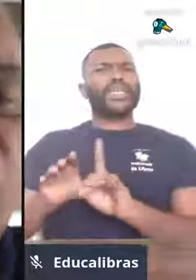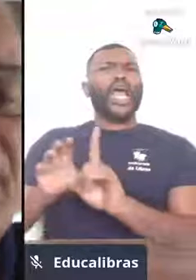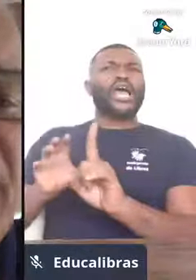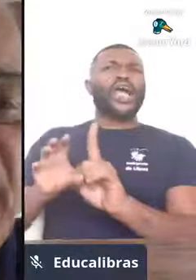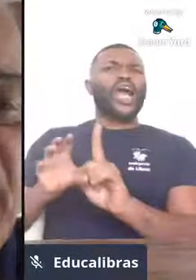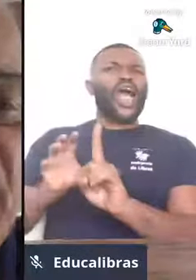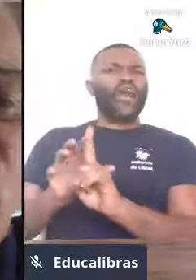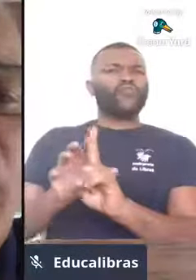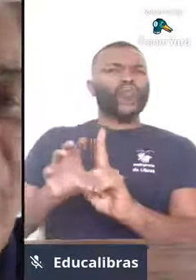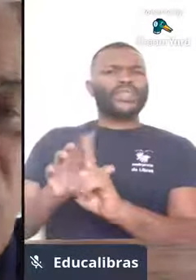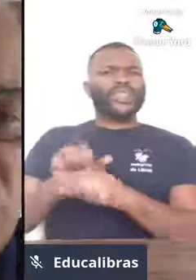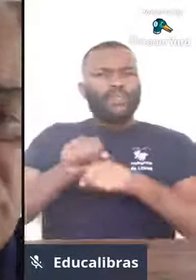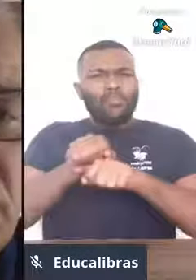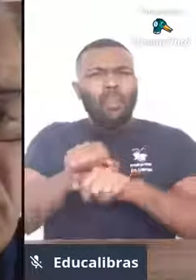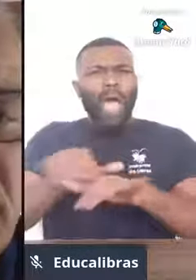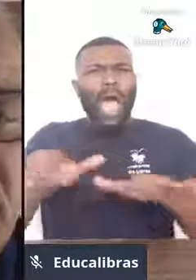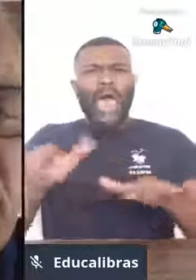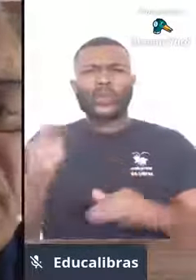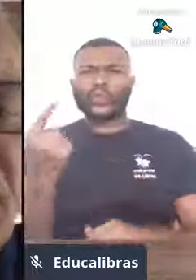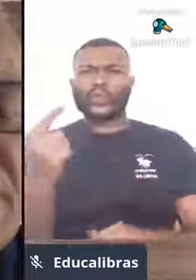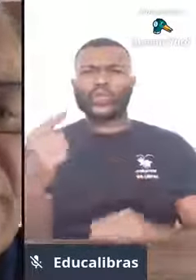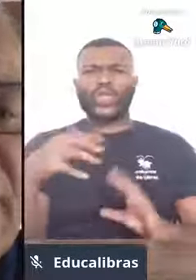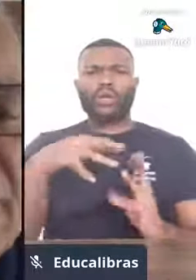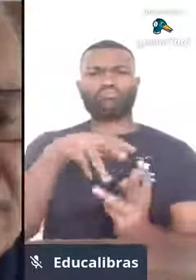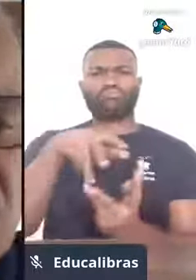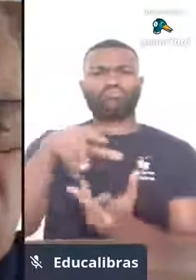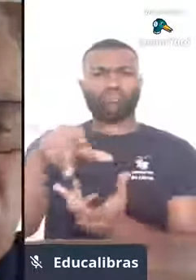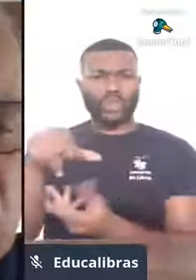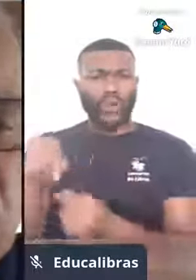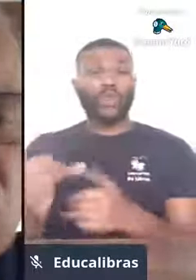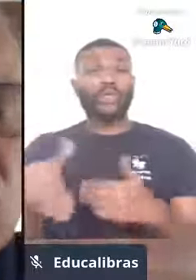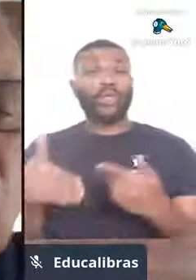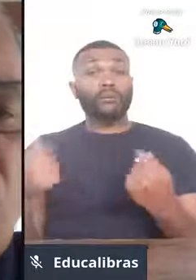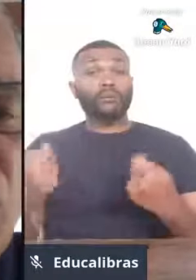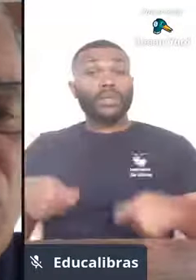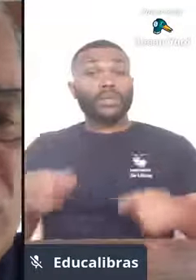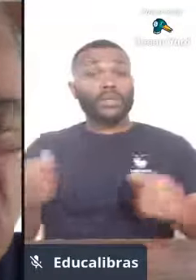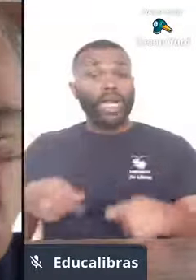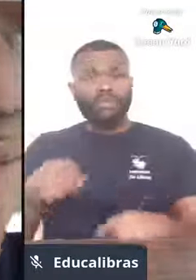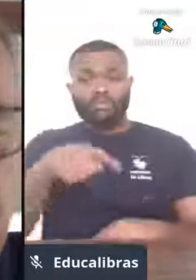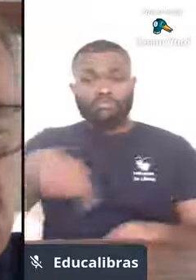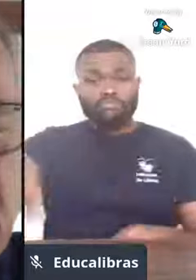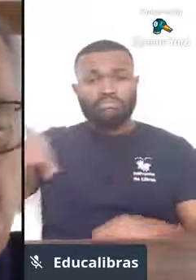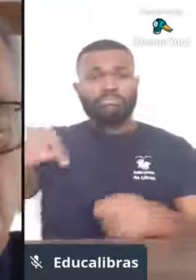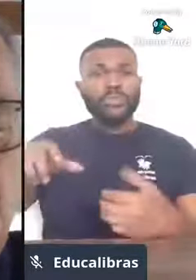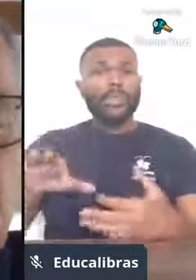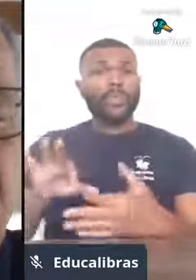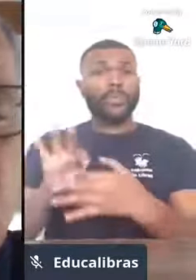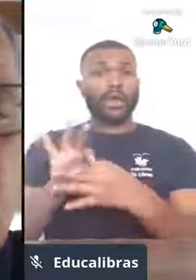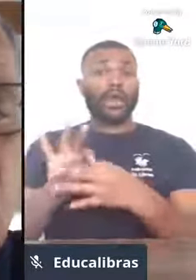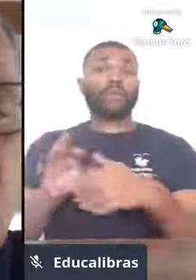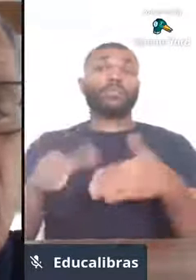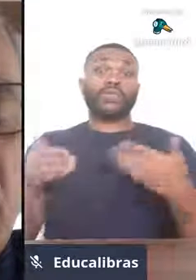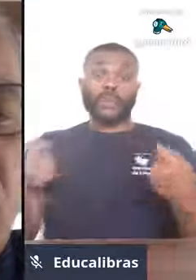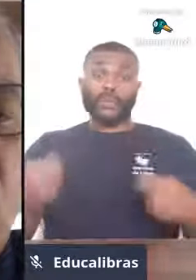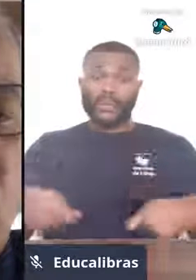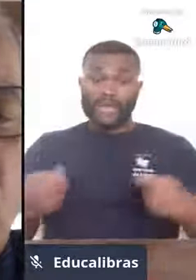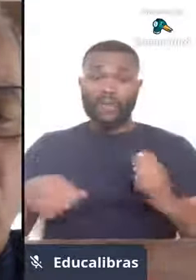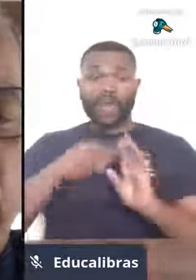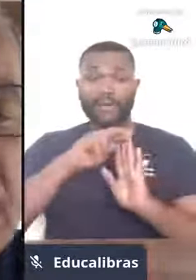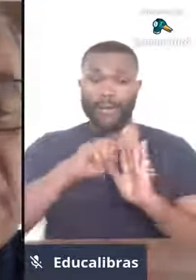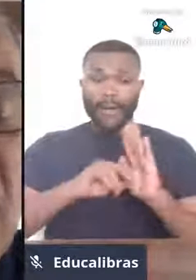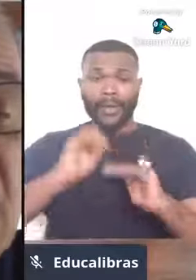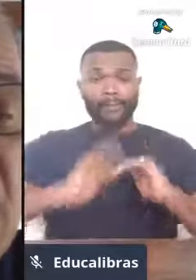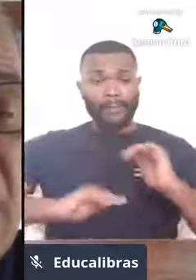efeito global. Precisava fazer a ligação disso, só com políticas públicas. Então, foi quando